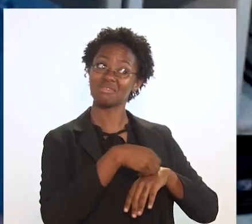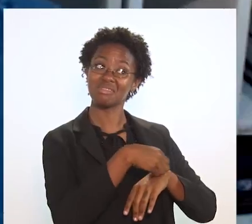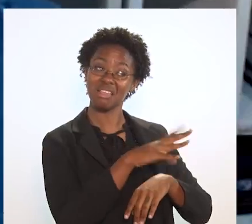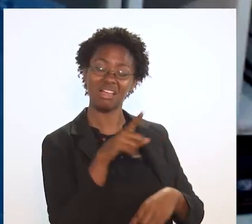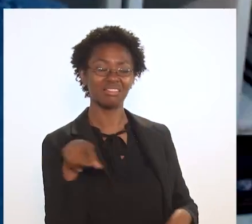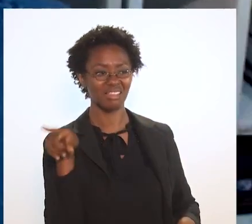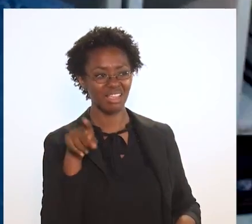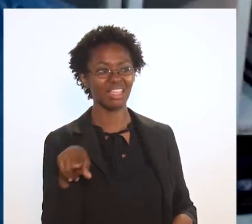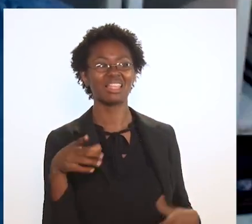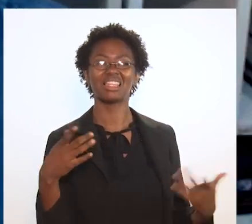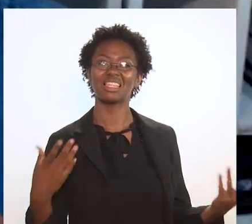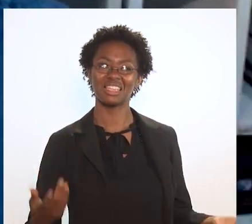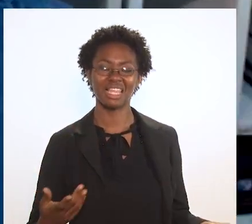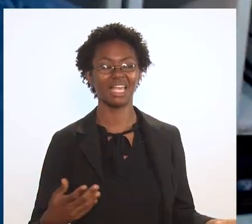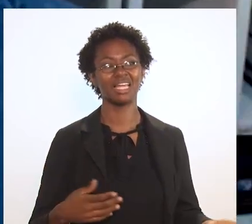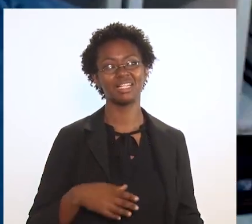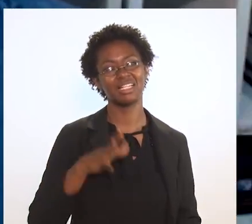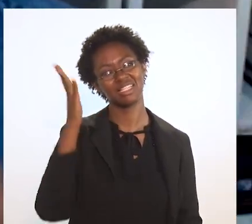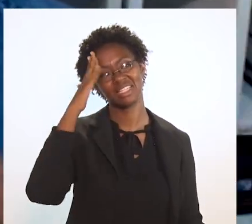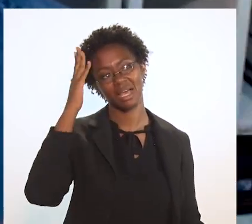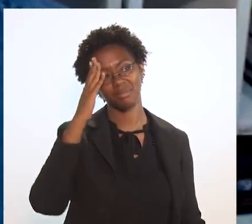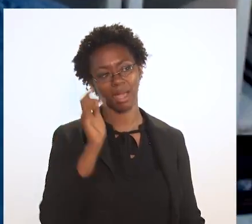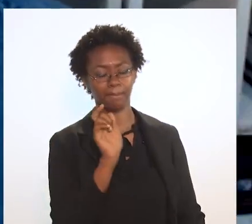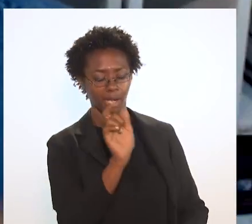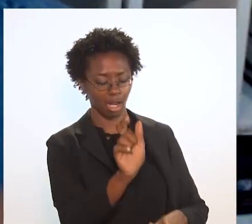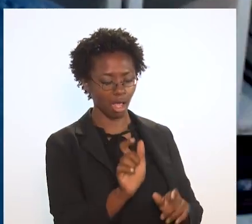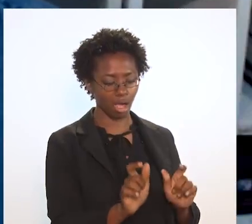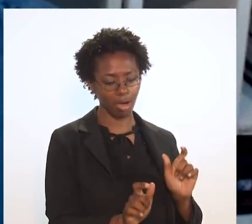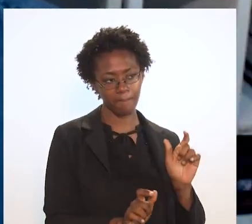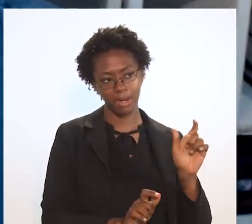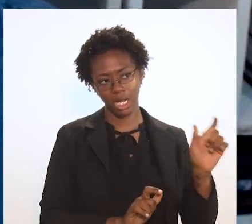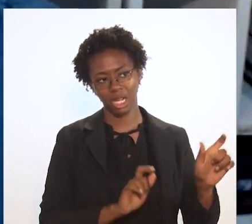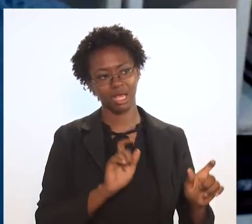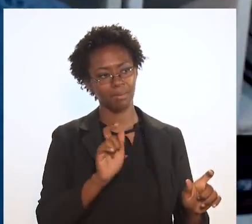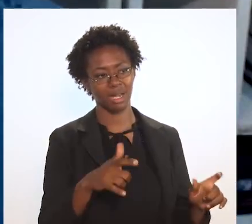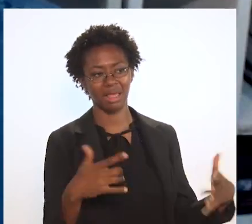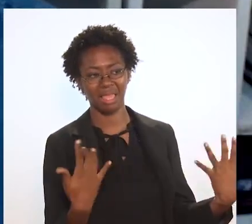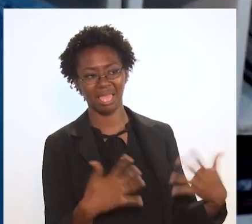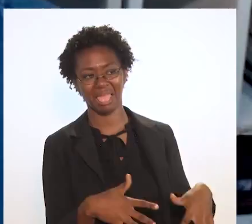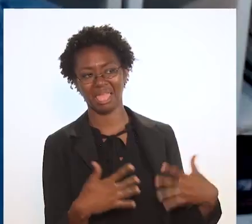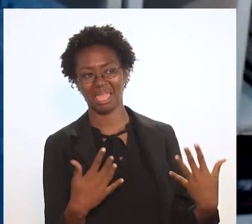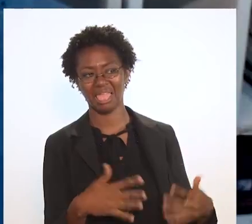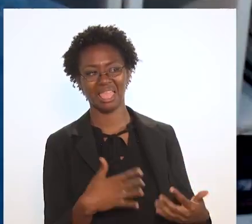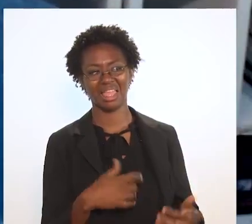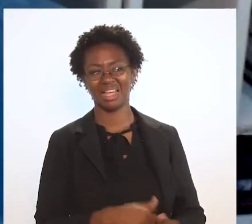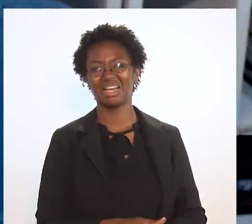as mensagens que ele dava, como é que ele sabia jogar as palavras.